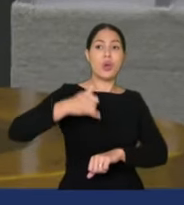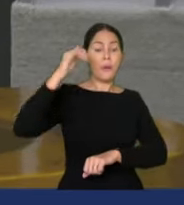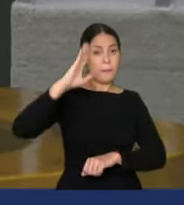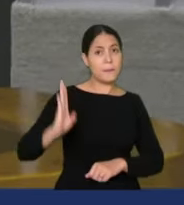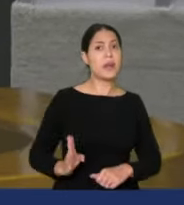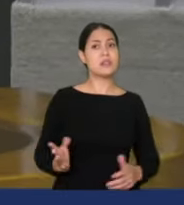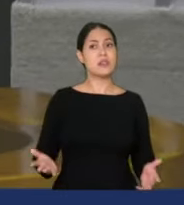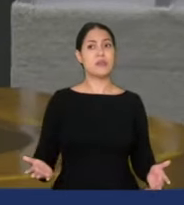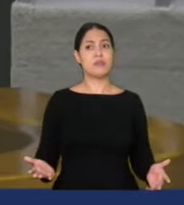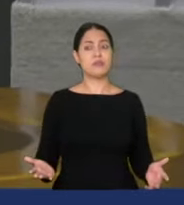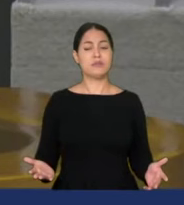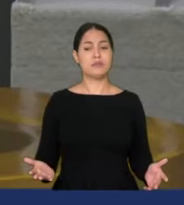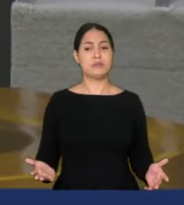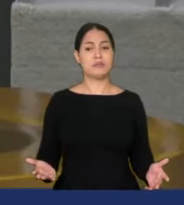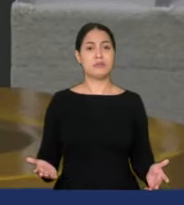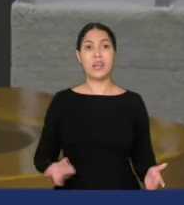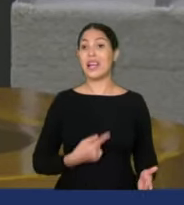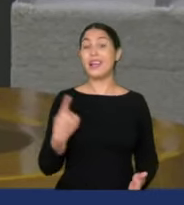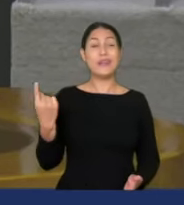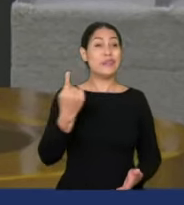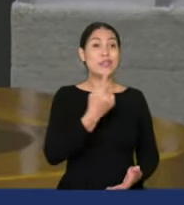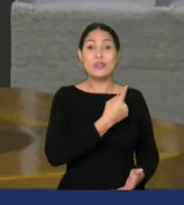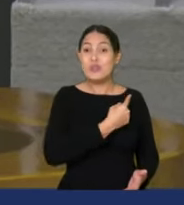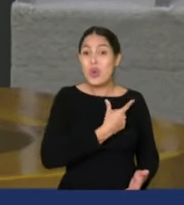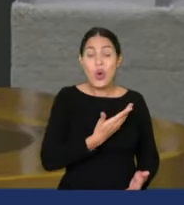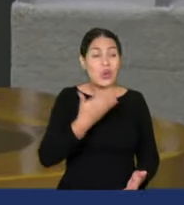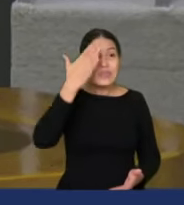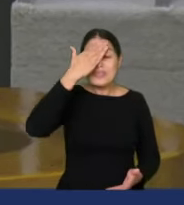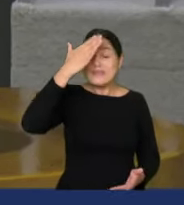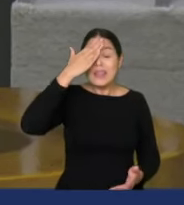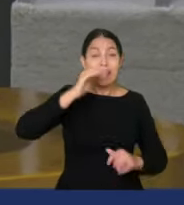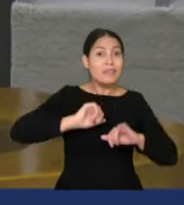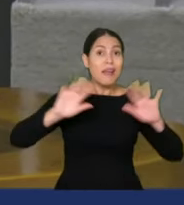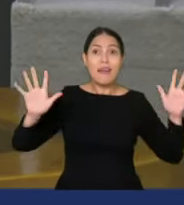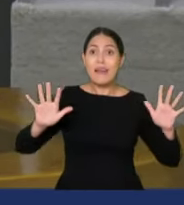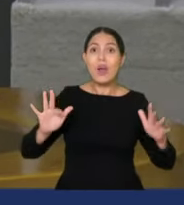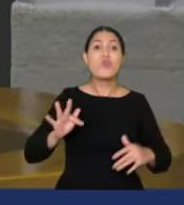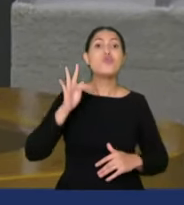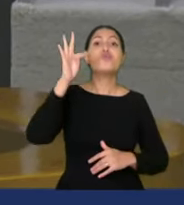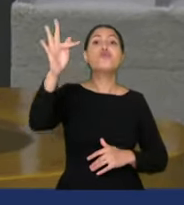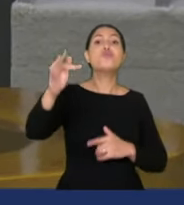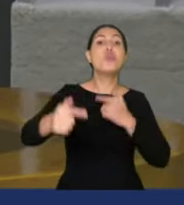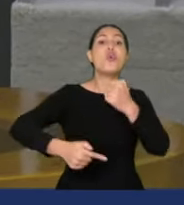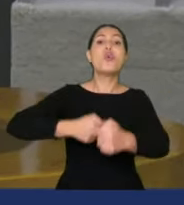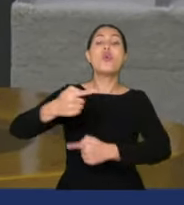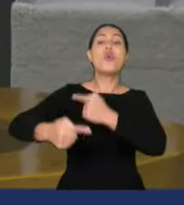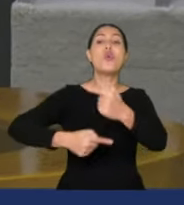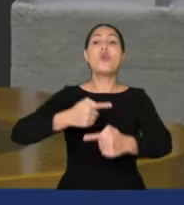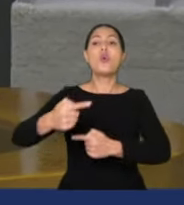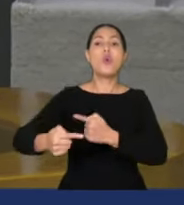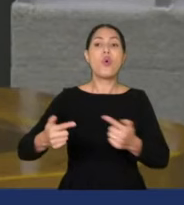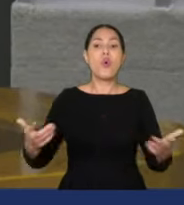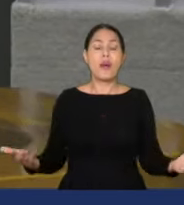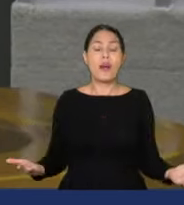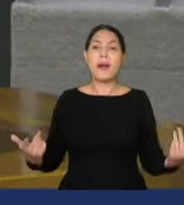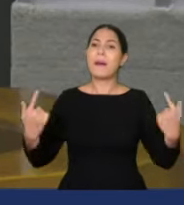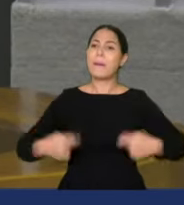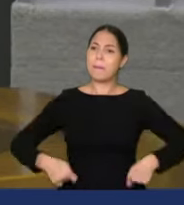não está buscando entender que ali na frente as futuras gerações precisariam de ter